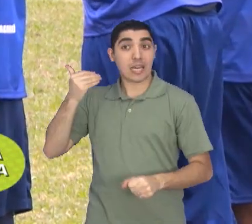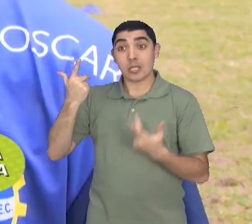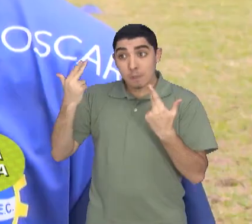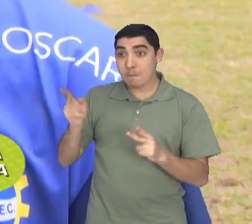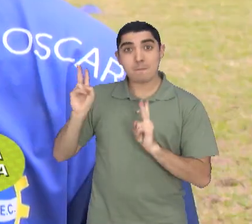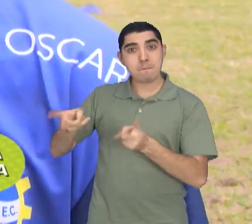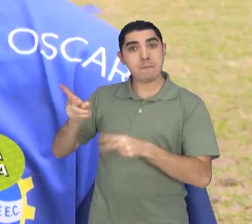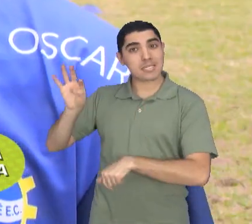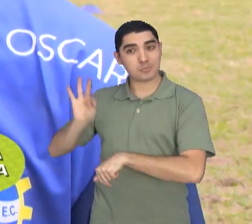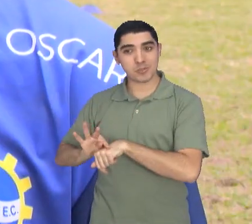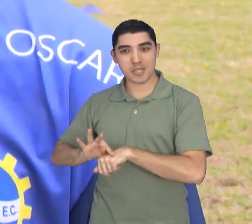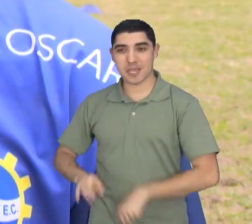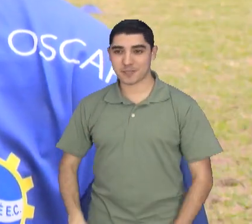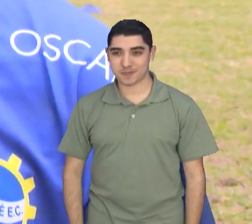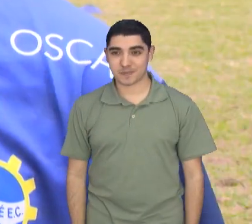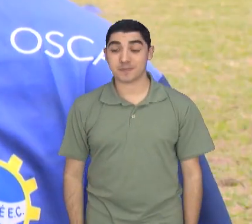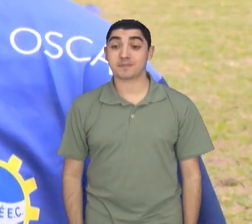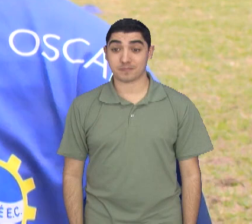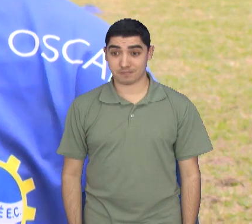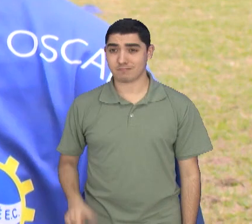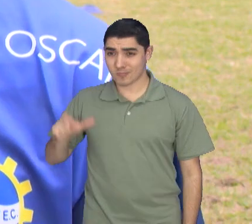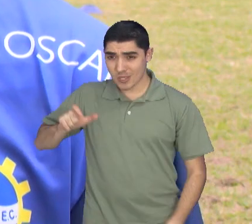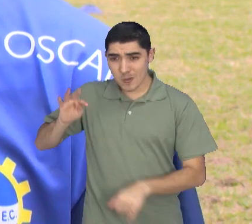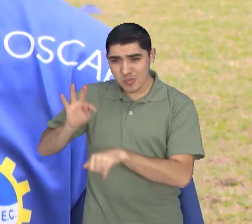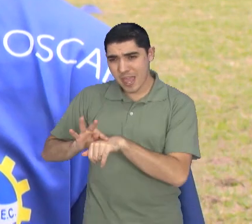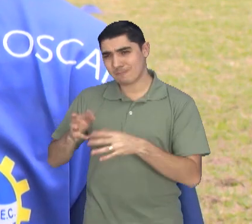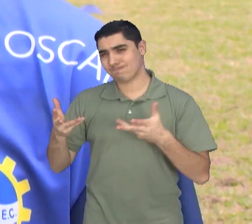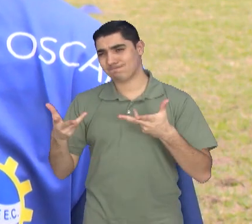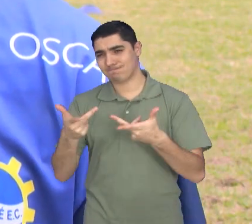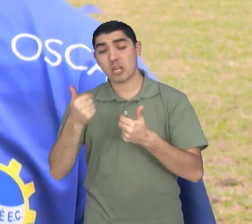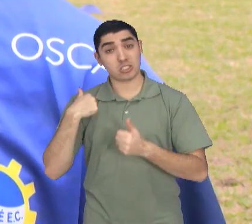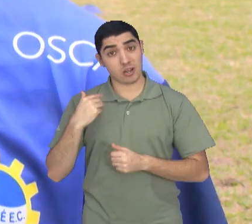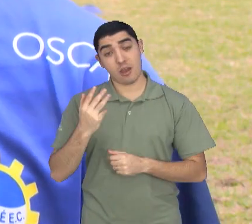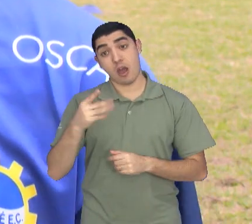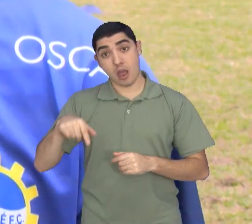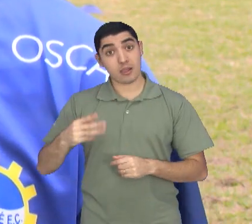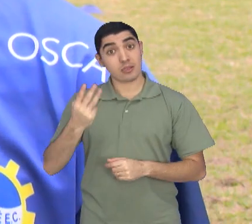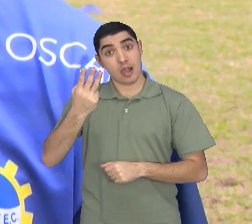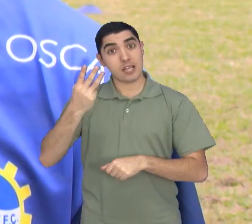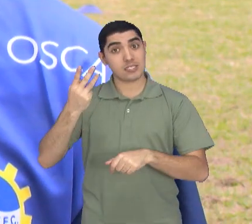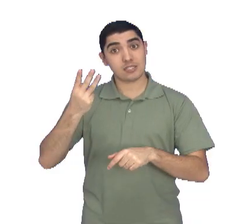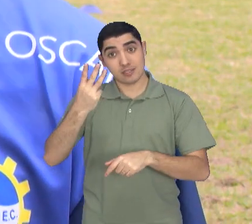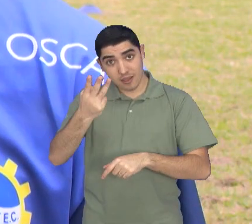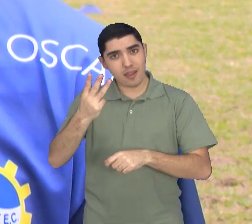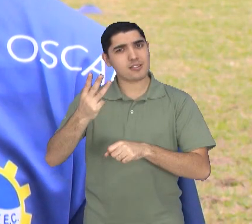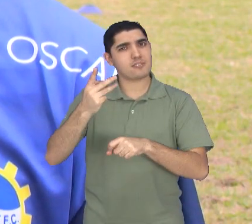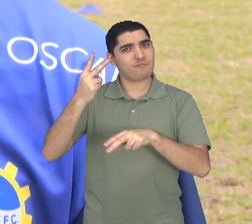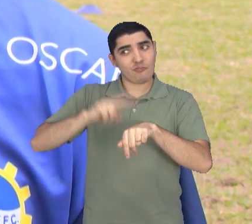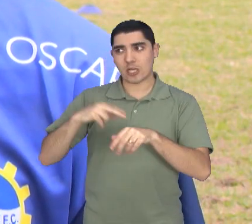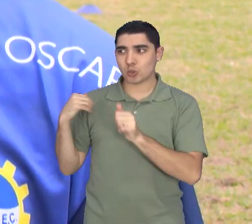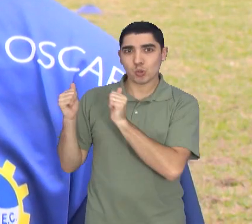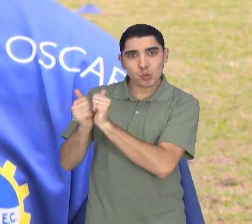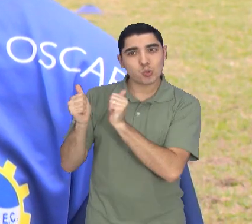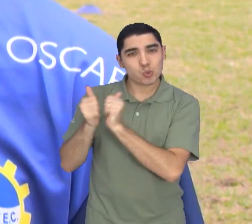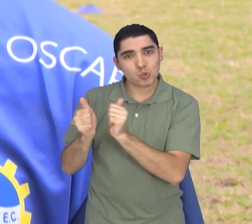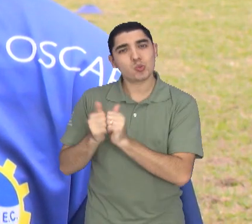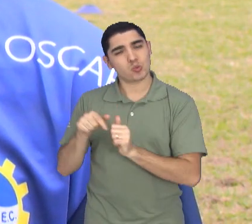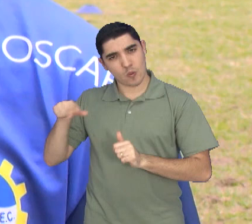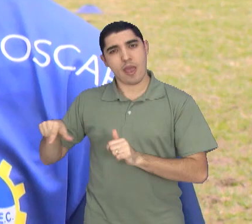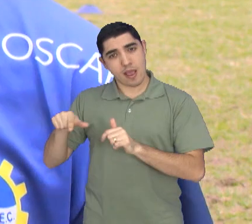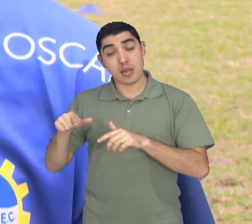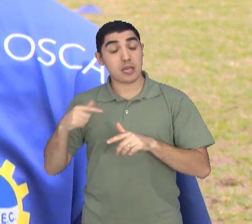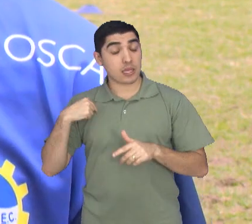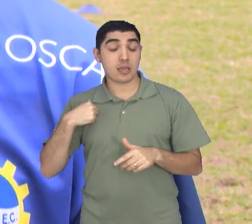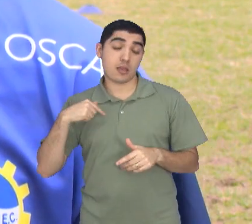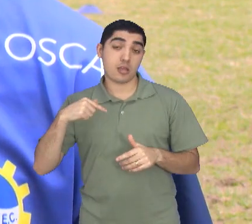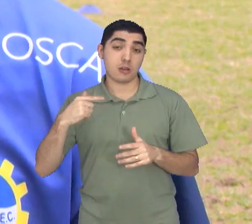Costa. O Ricardo é um cara que trabalhei, acho que é o 3º ano com ele. Ele me conhece bem, eu conheço muito ele. Acho que o importante mesmo é que a